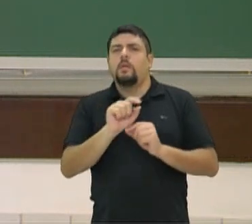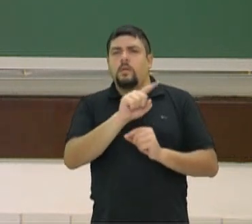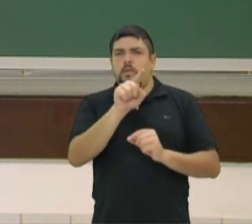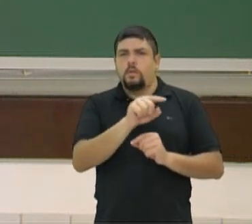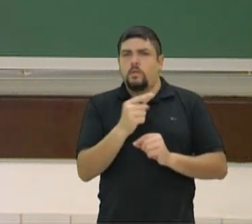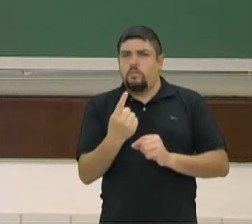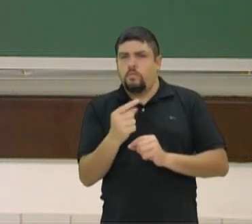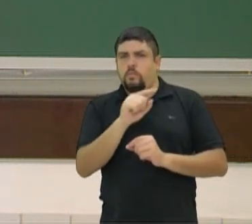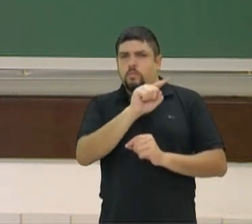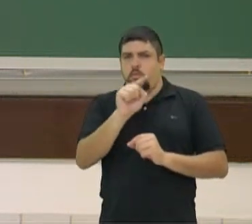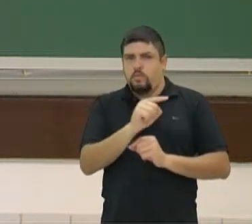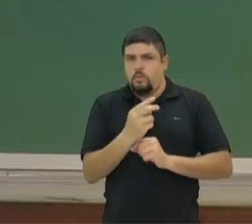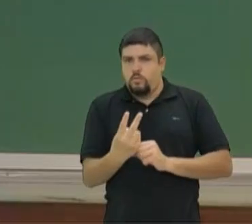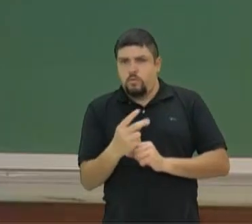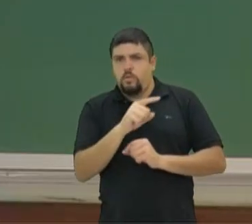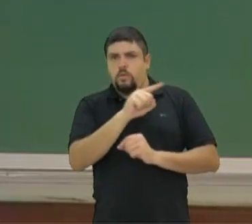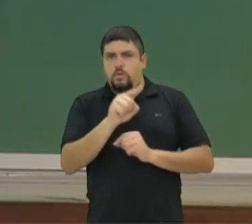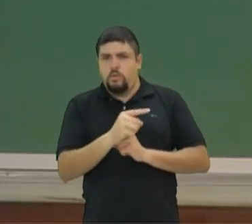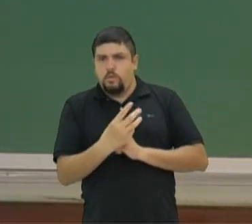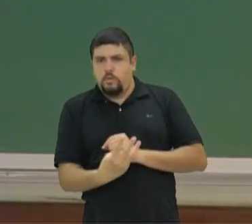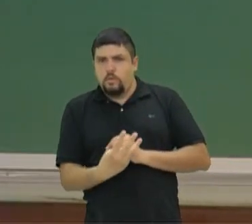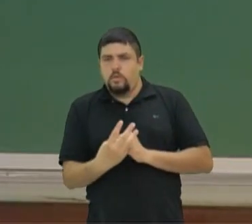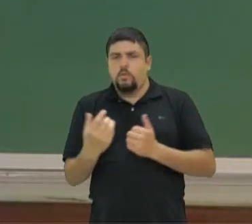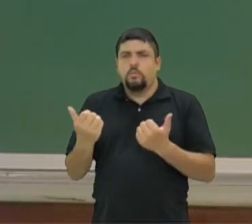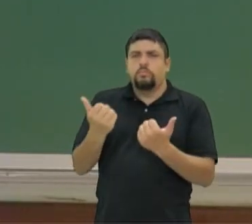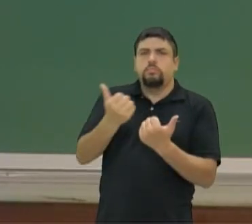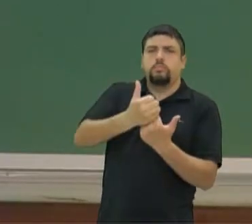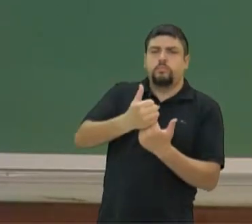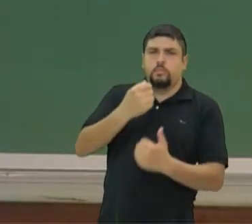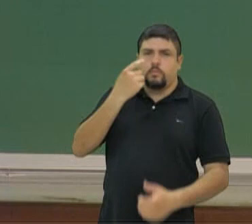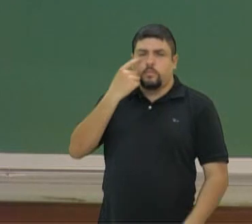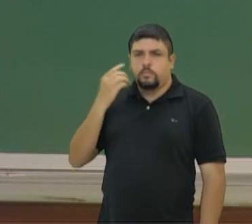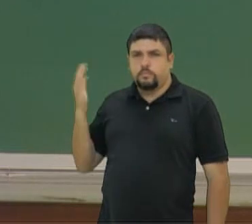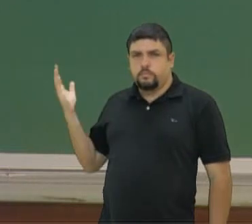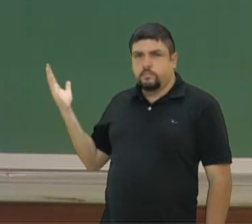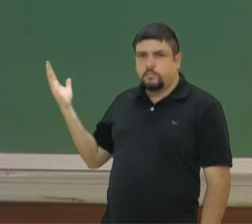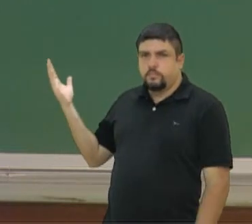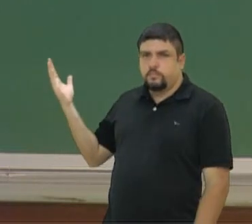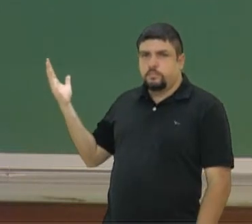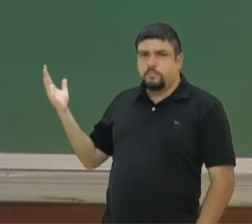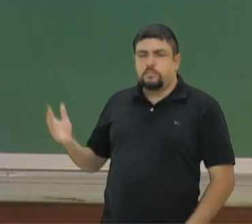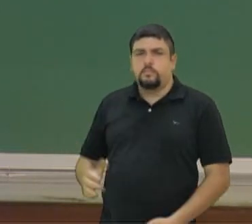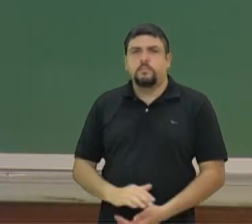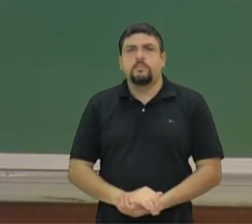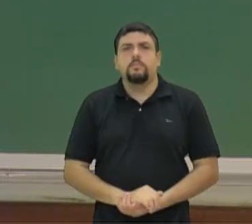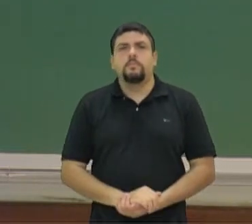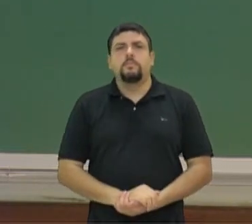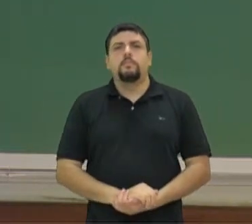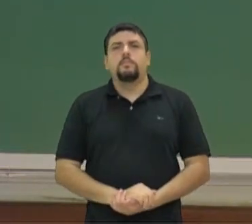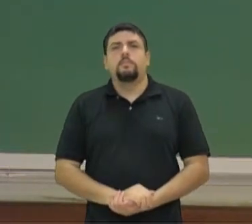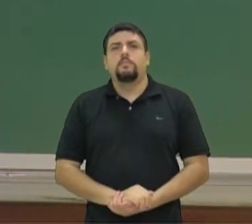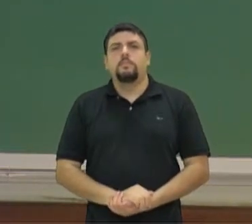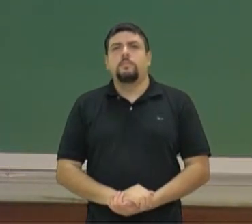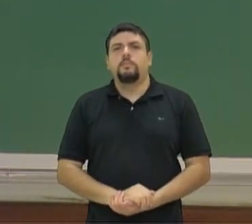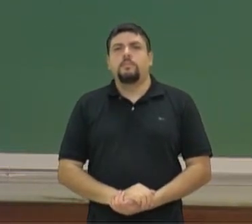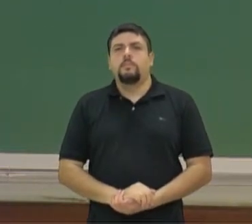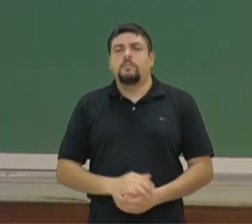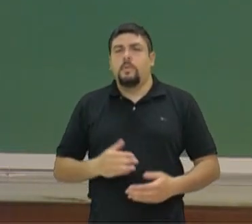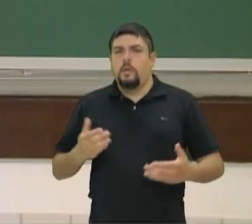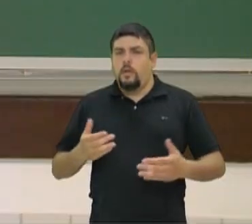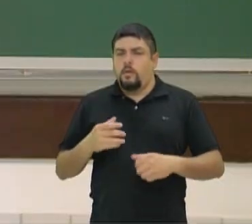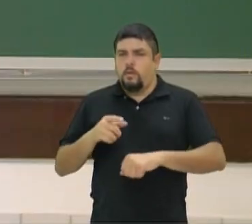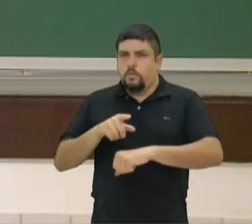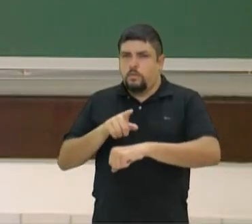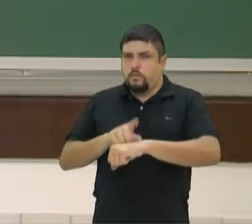seno de π sobre 4. Quem é Z3? Cosseno de π sobre 6 mais i seno de π sobre 6. Então eu vou dar um tempinho